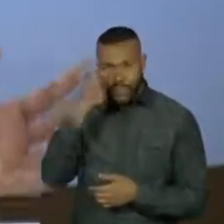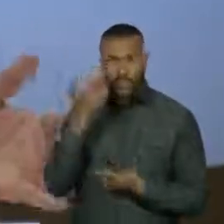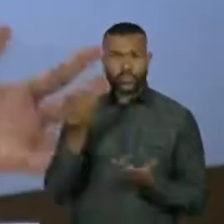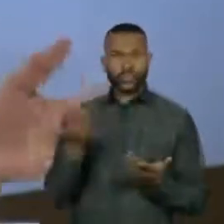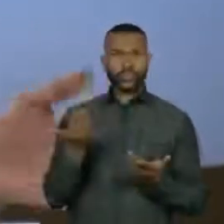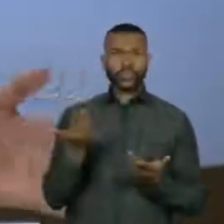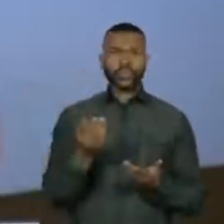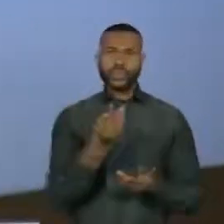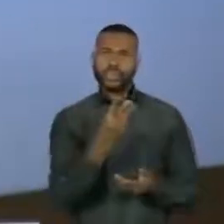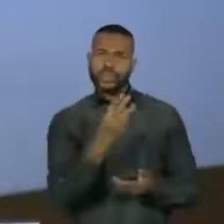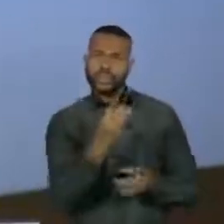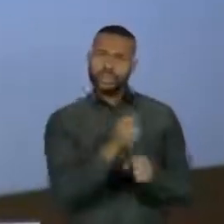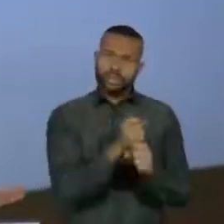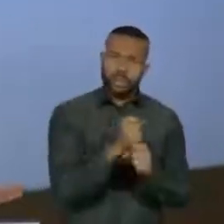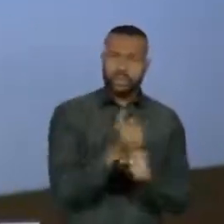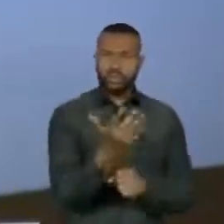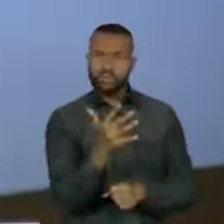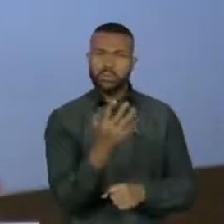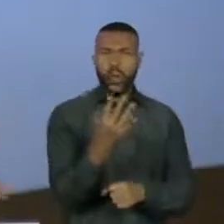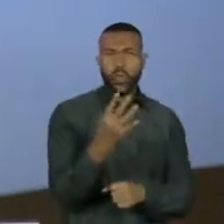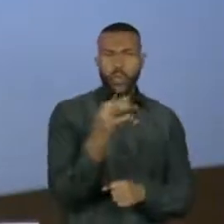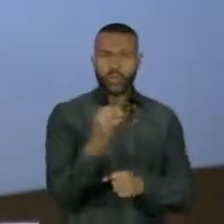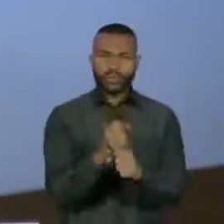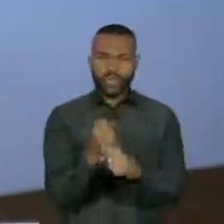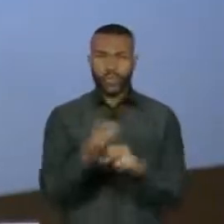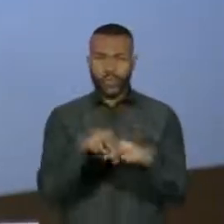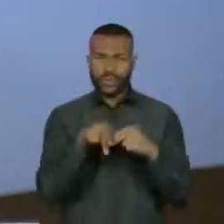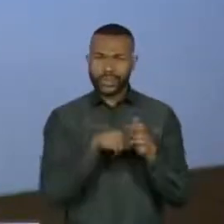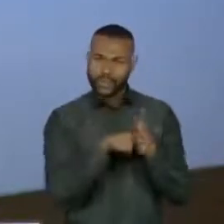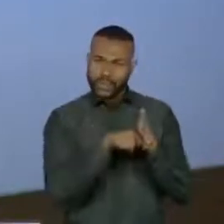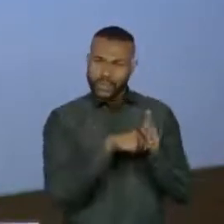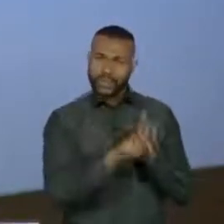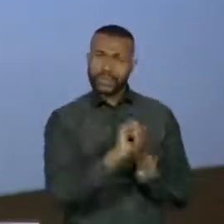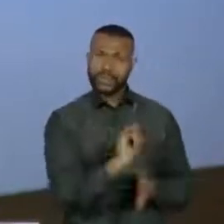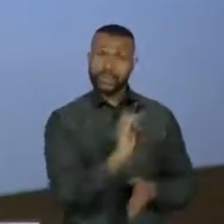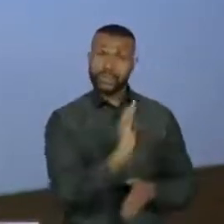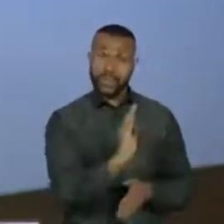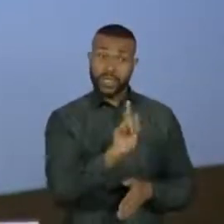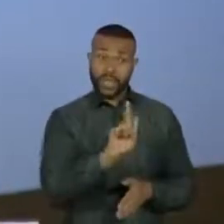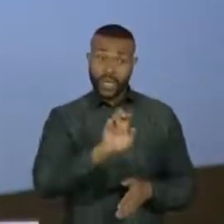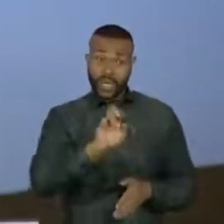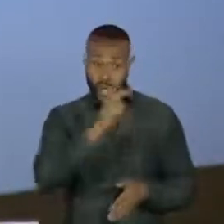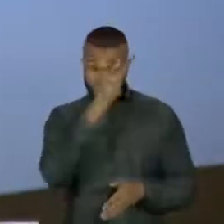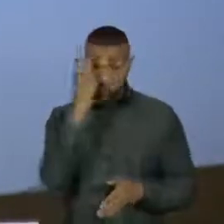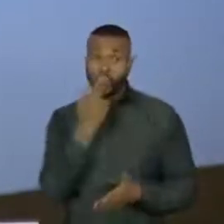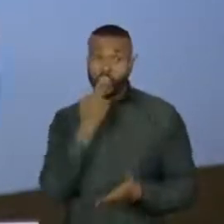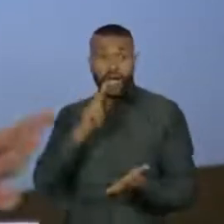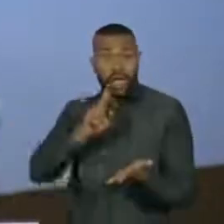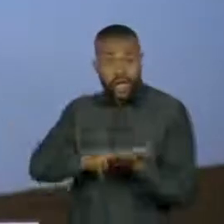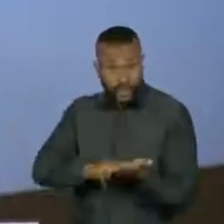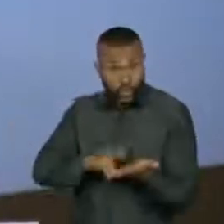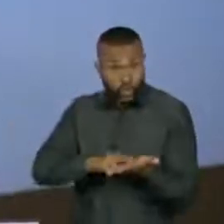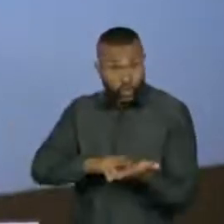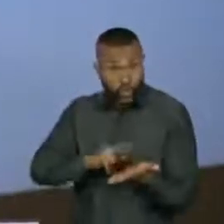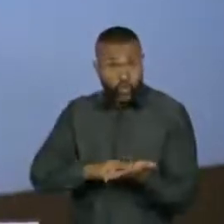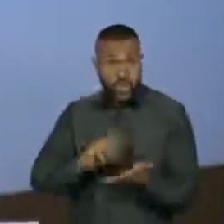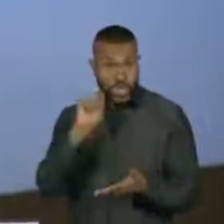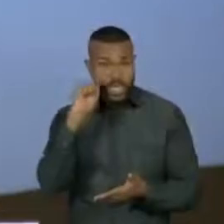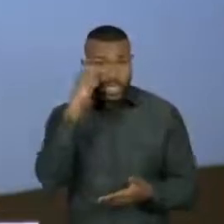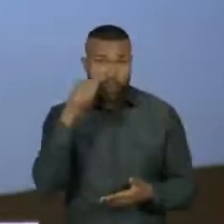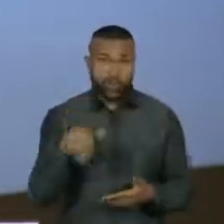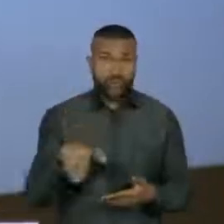últimos sei lá 30 40 anos com a questão de IBGE a gente passa se autodeclara mais né por vários movimentos